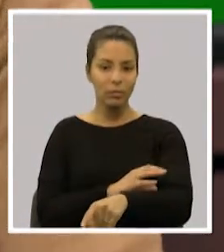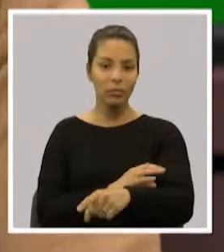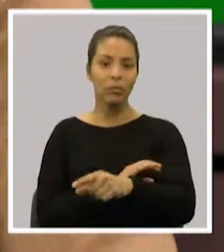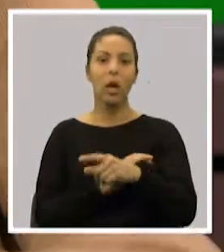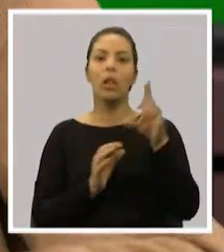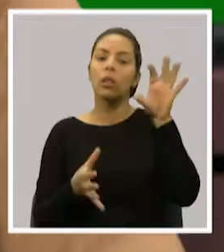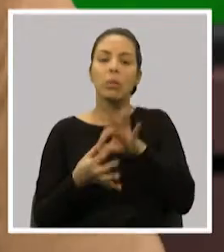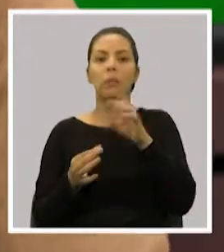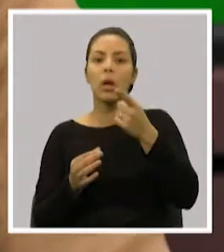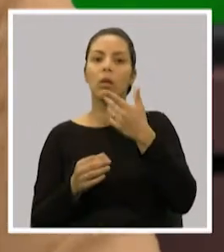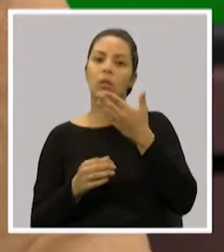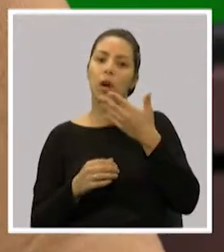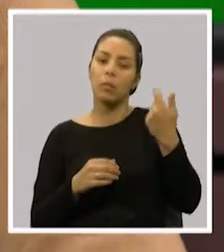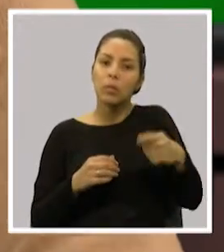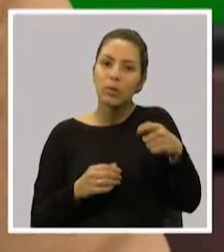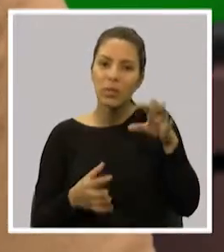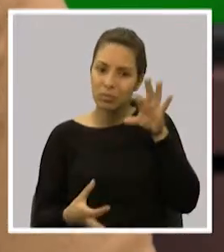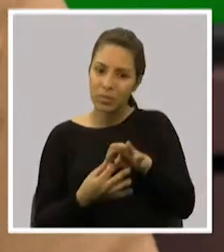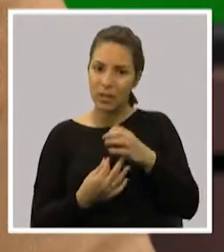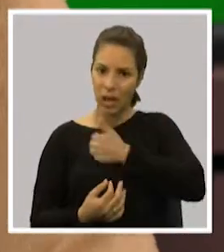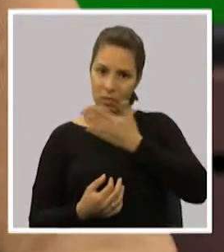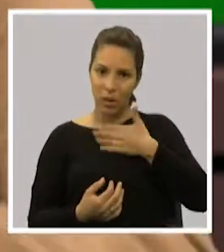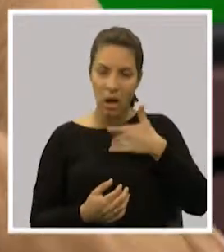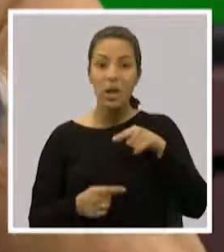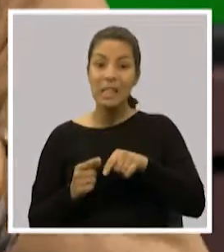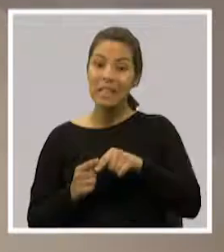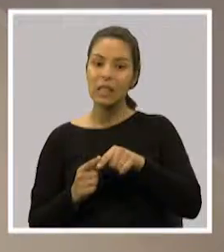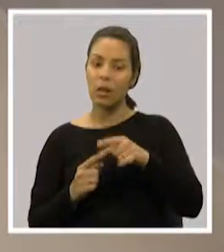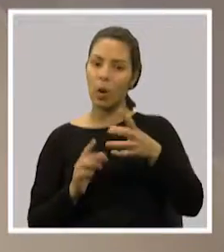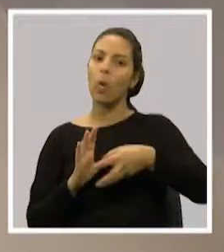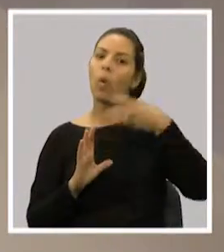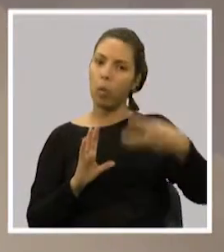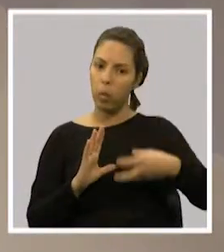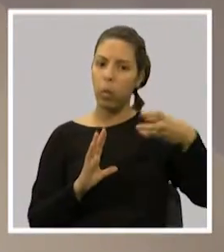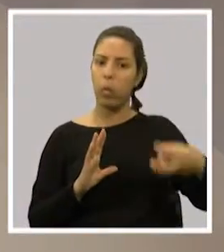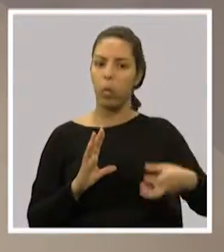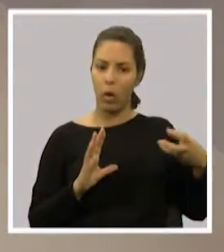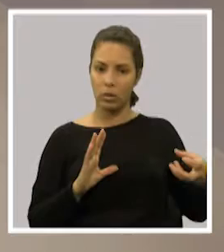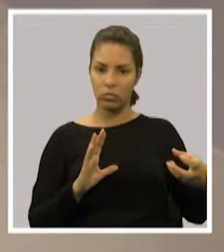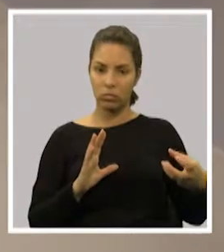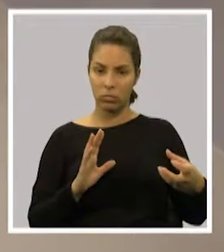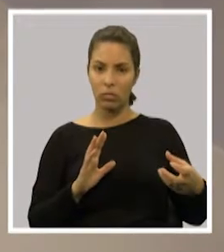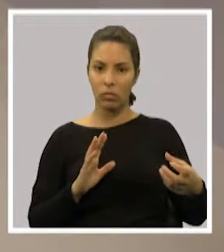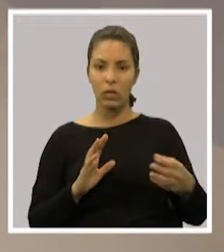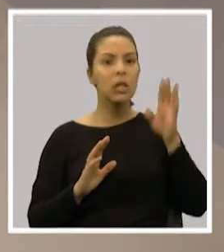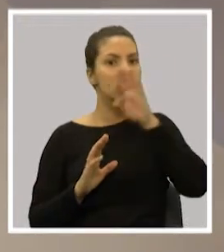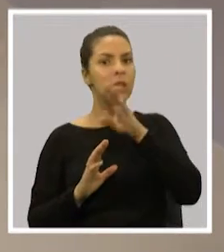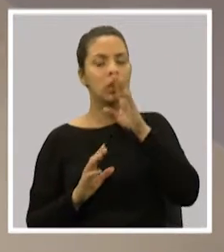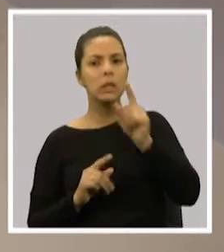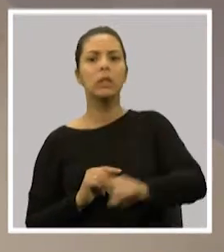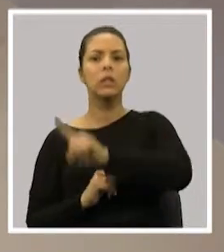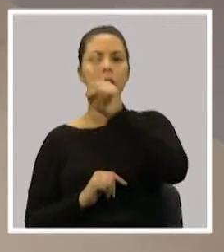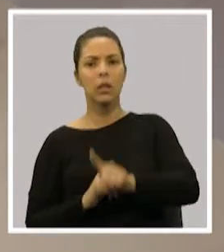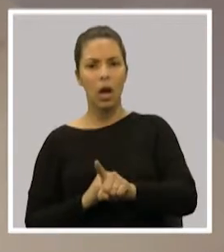não é? De diplomacia, de prioridades, da realidade complexa que é a Casa Branca. Imagine-se